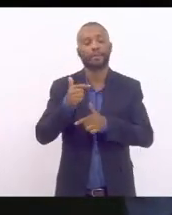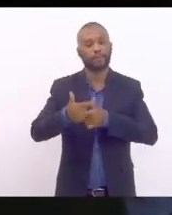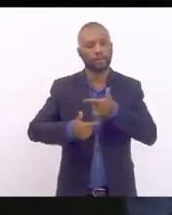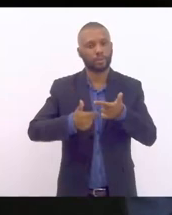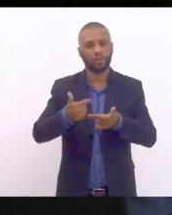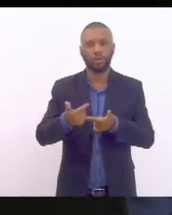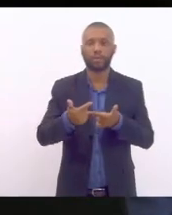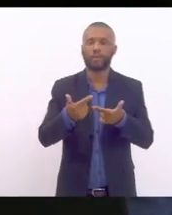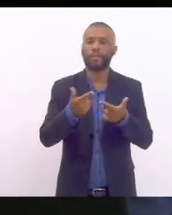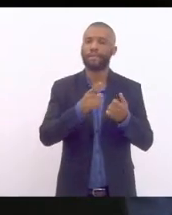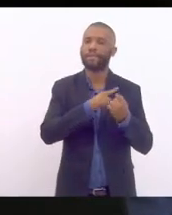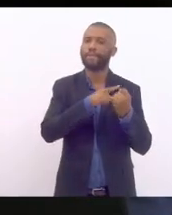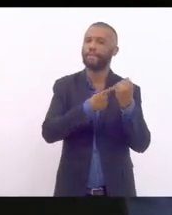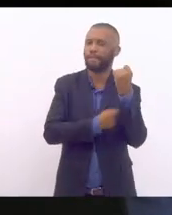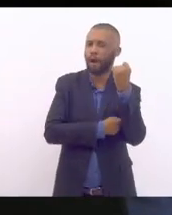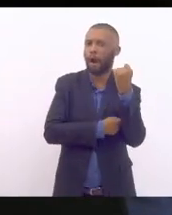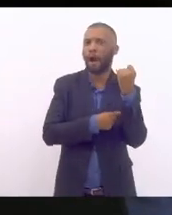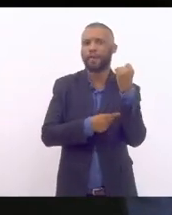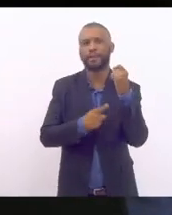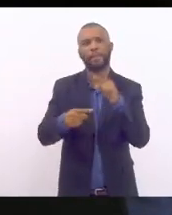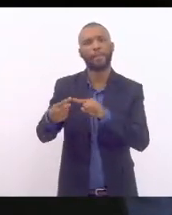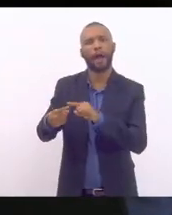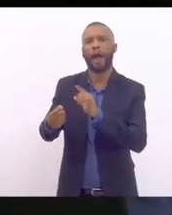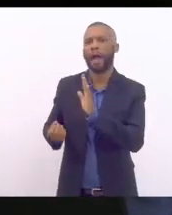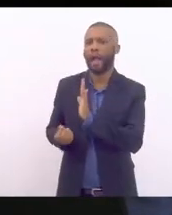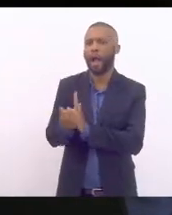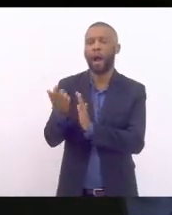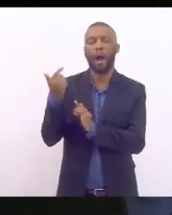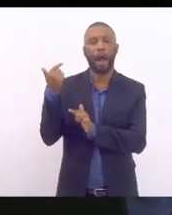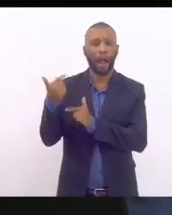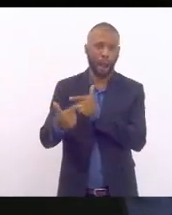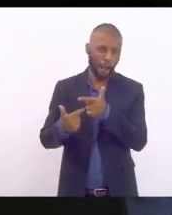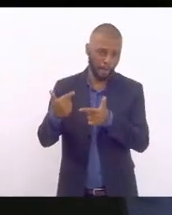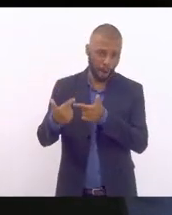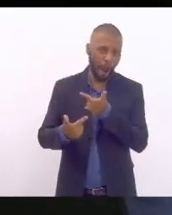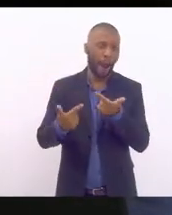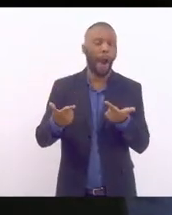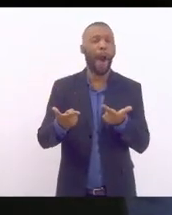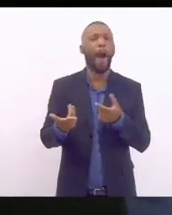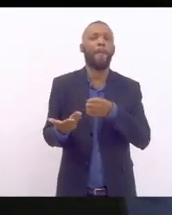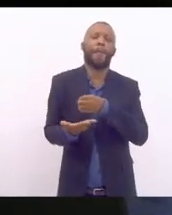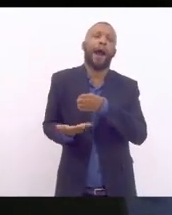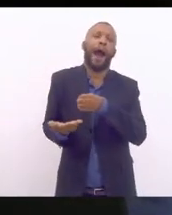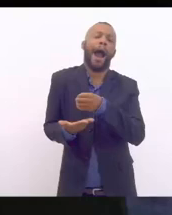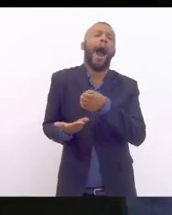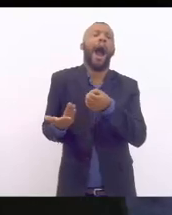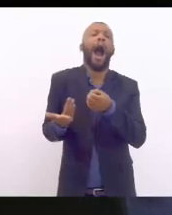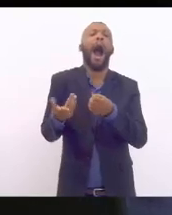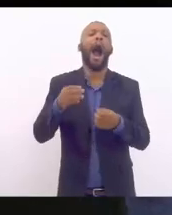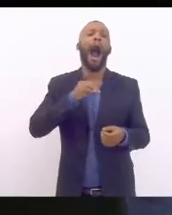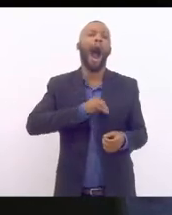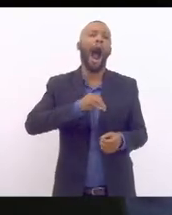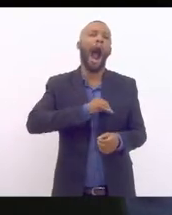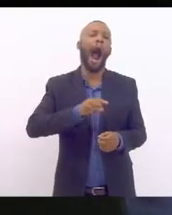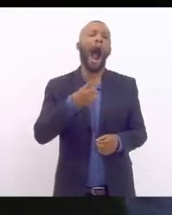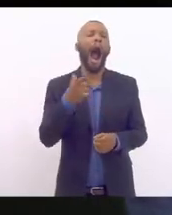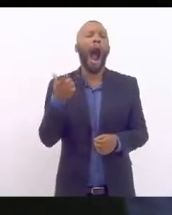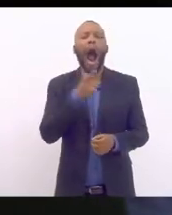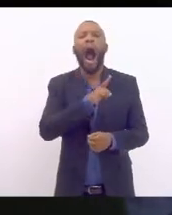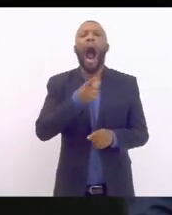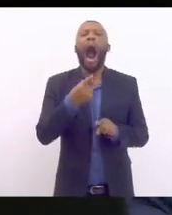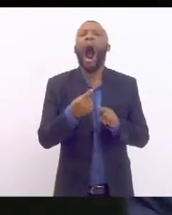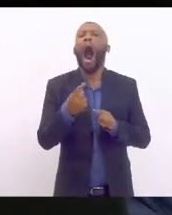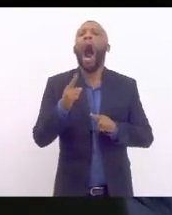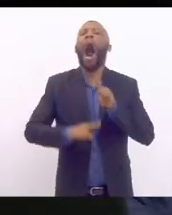é forte e a geração de empregos estáveis e de renda para que nós possamos superar